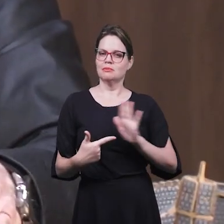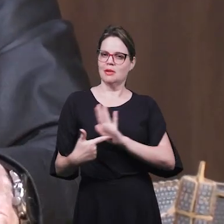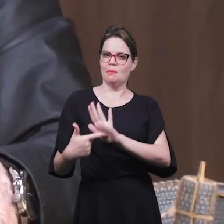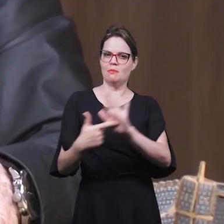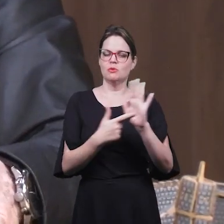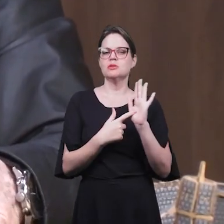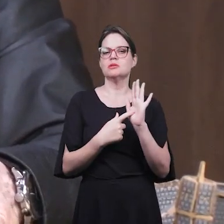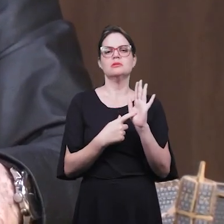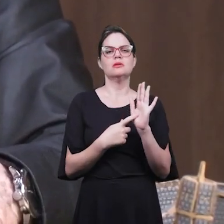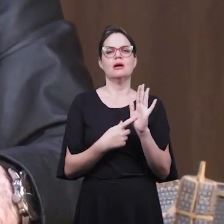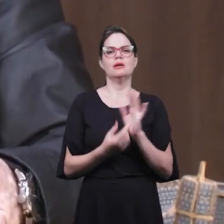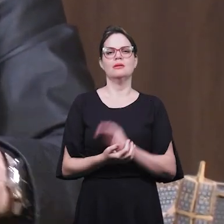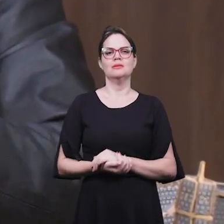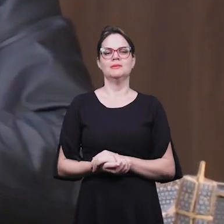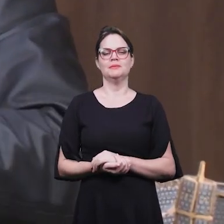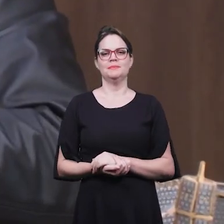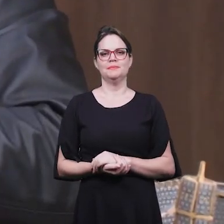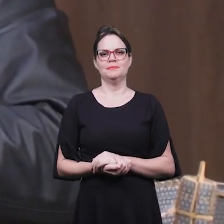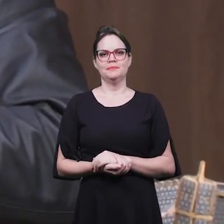ser